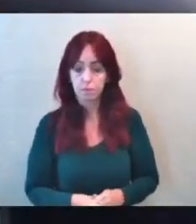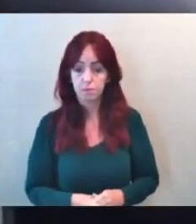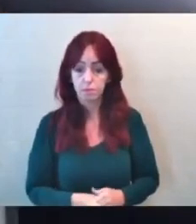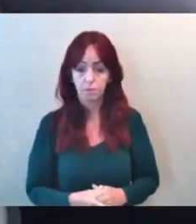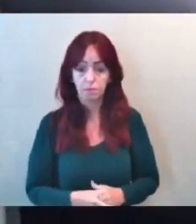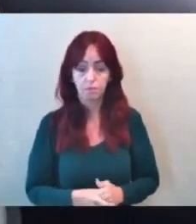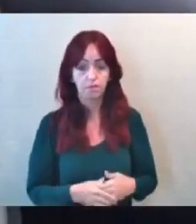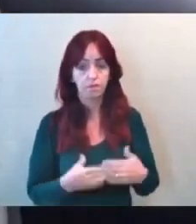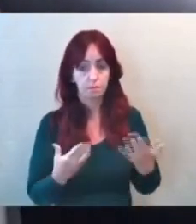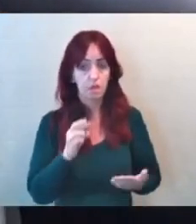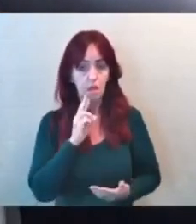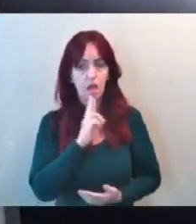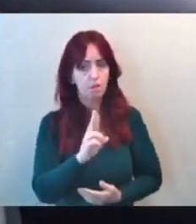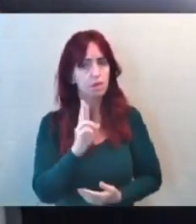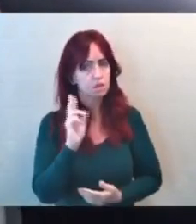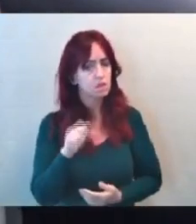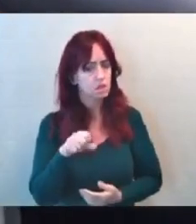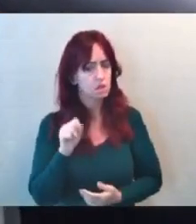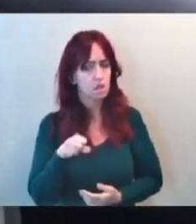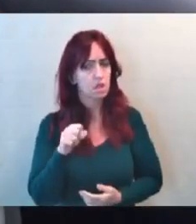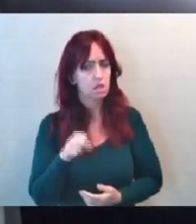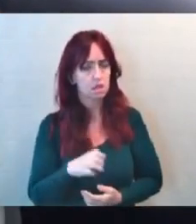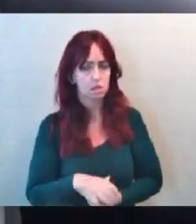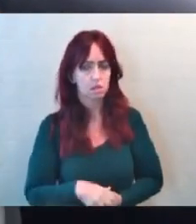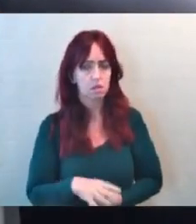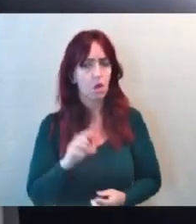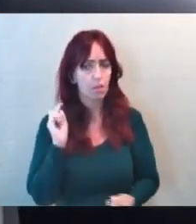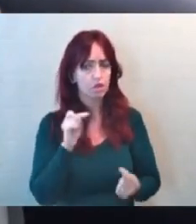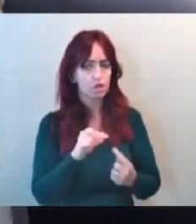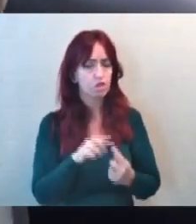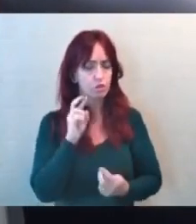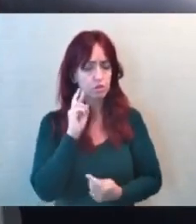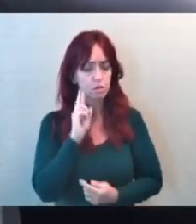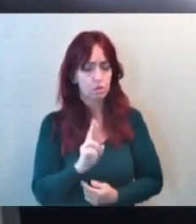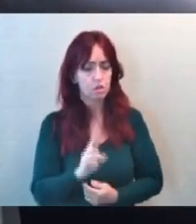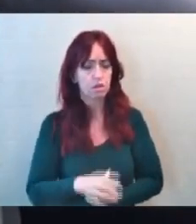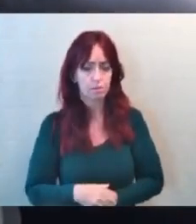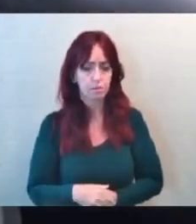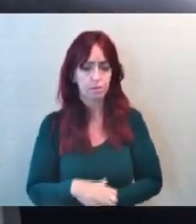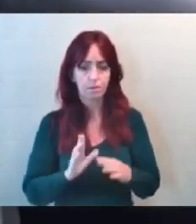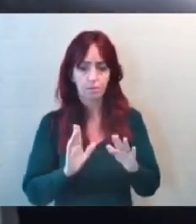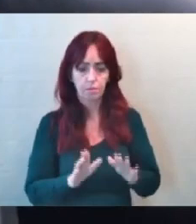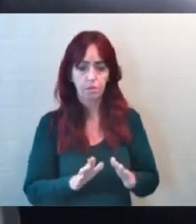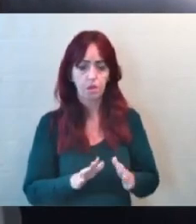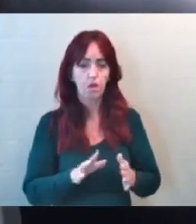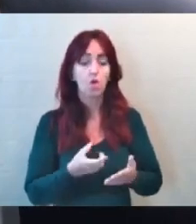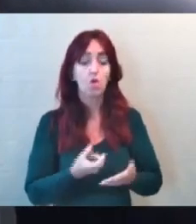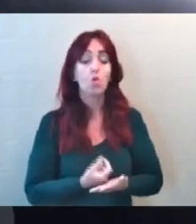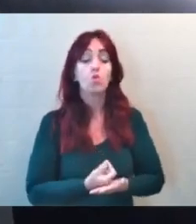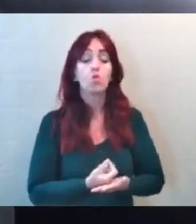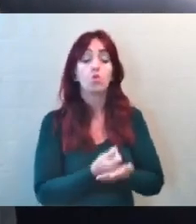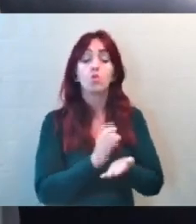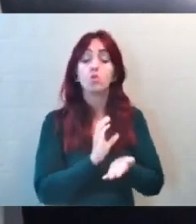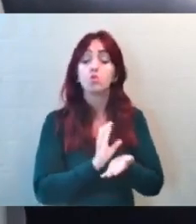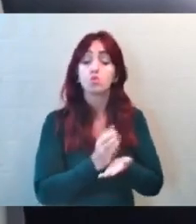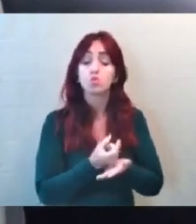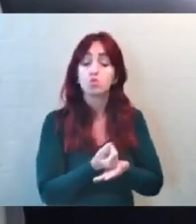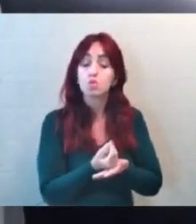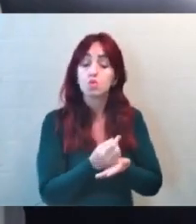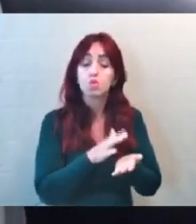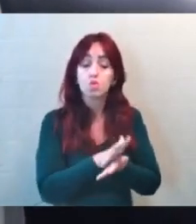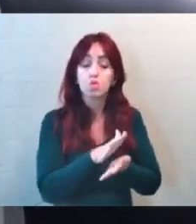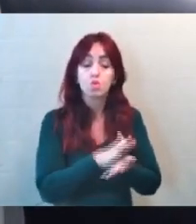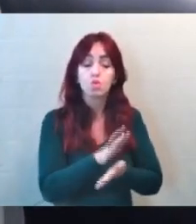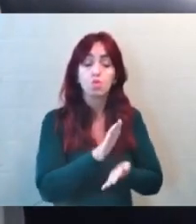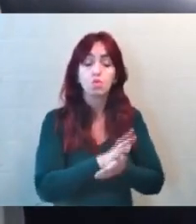Vereador, eu respondi sim, objetivamente sim, a pergunta. Os custos da aquisição dos veículos